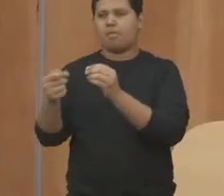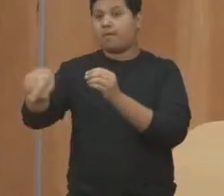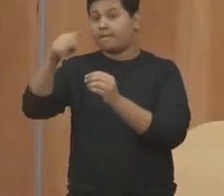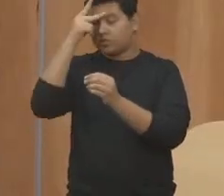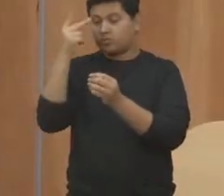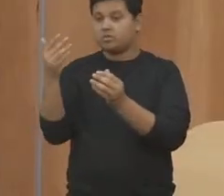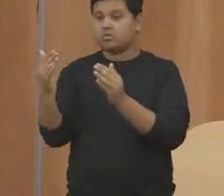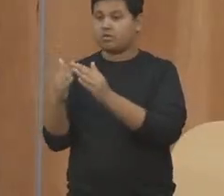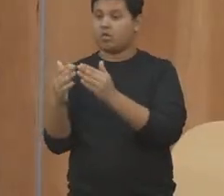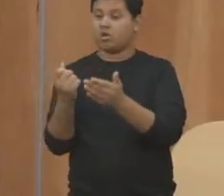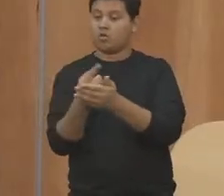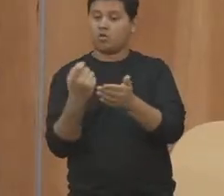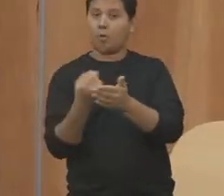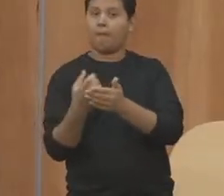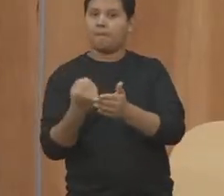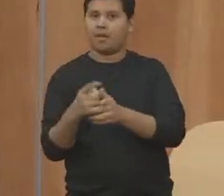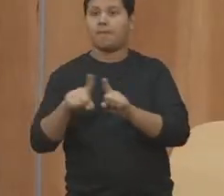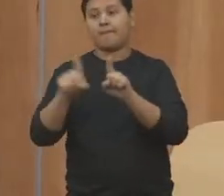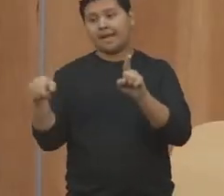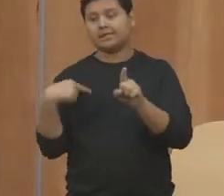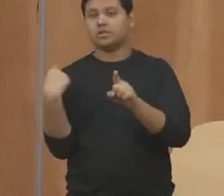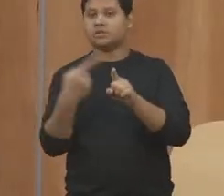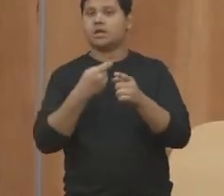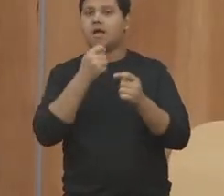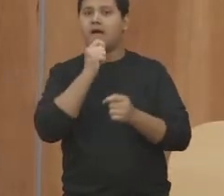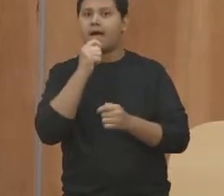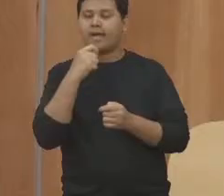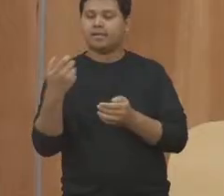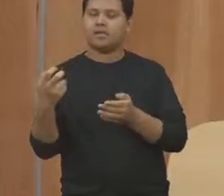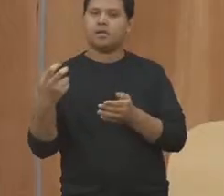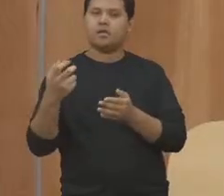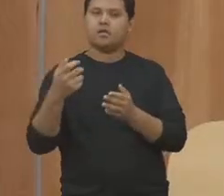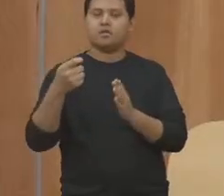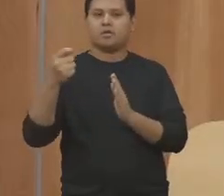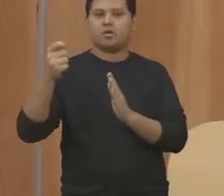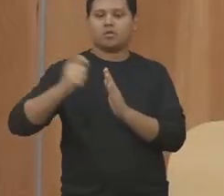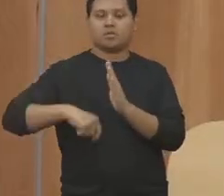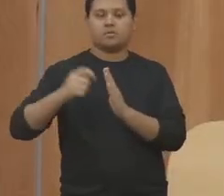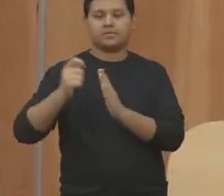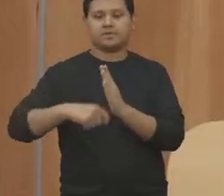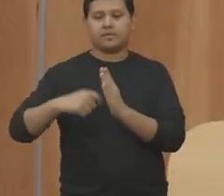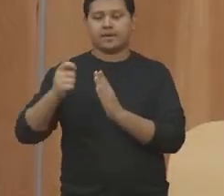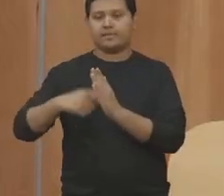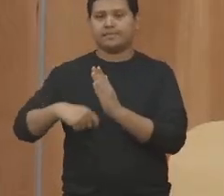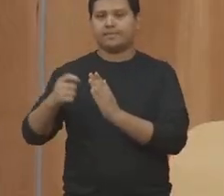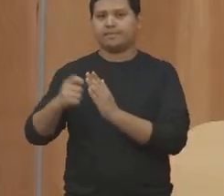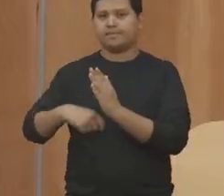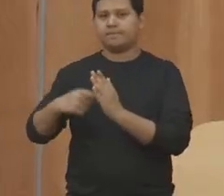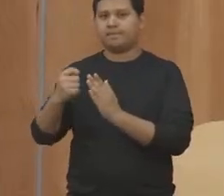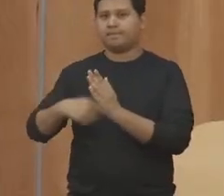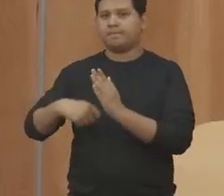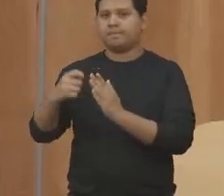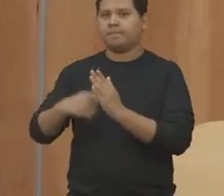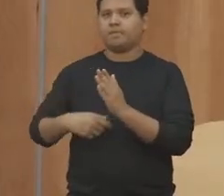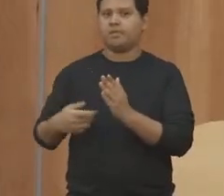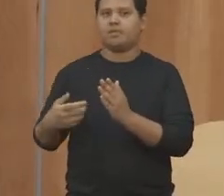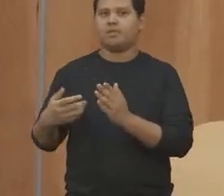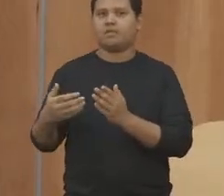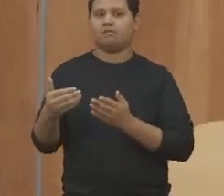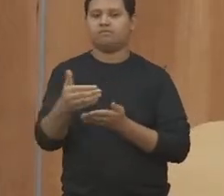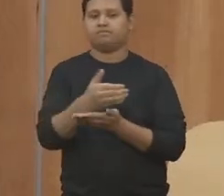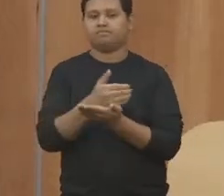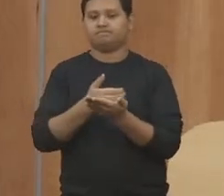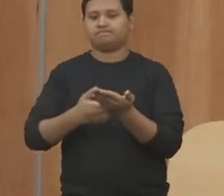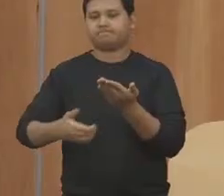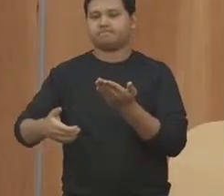porém, o município ainda está cobrando como terreno. Então, a gente considera para o IPTU, nesse momento, um